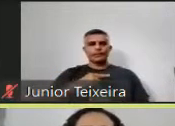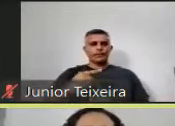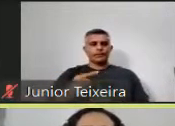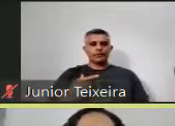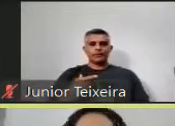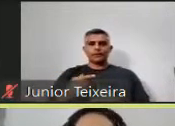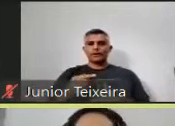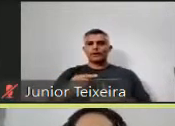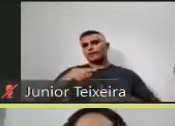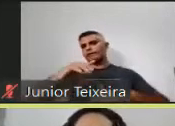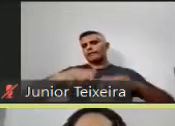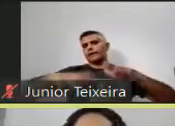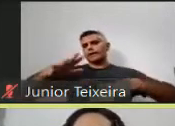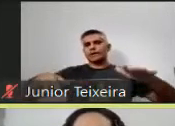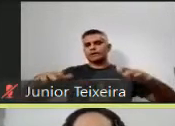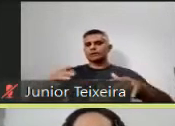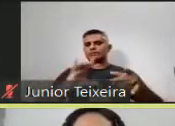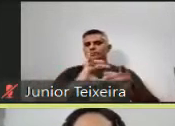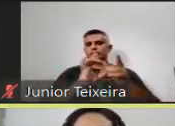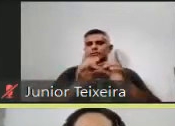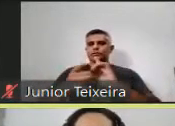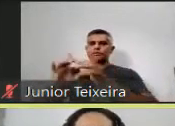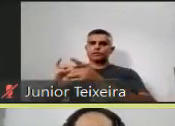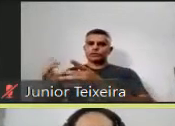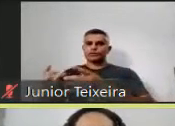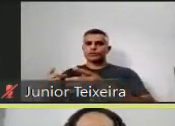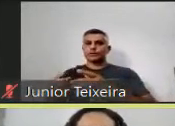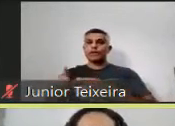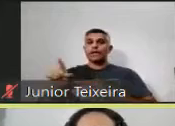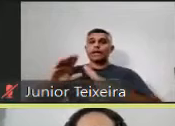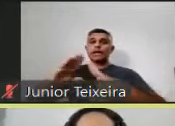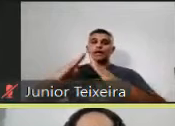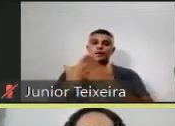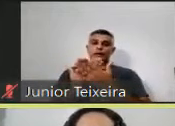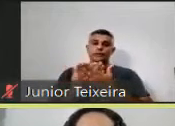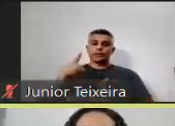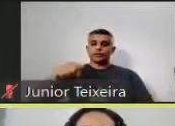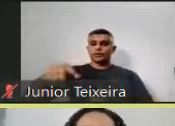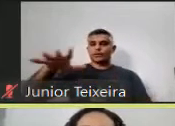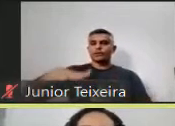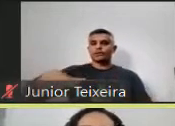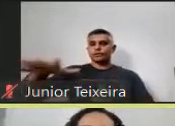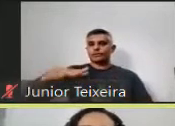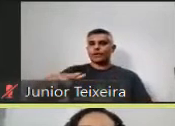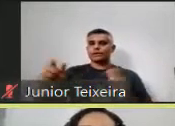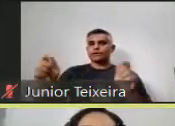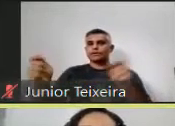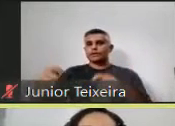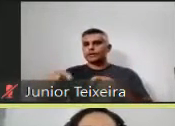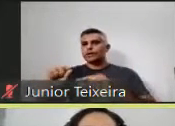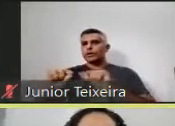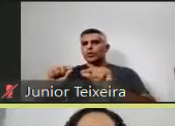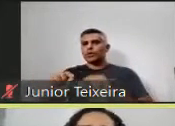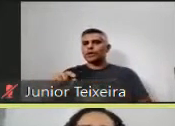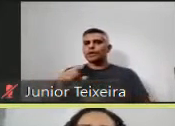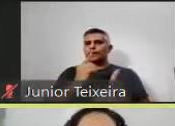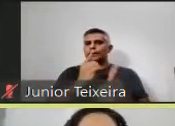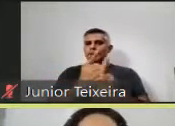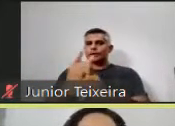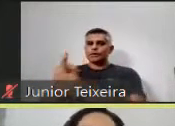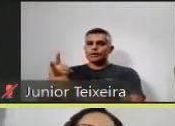a escola, ela se caracteriza um espaço que vai possibilitar o quê? A gente encontrar essa